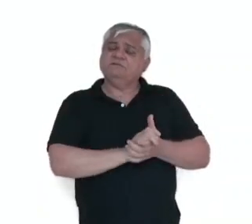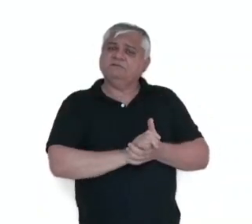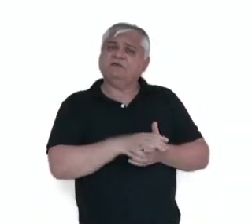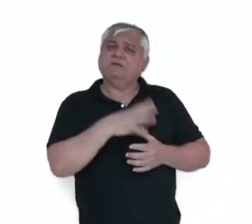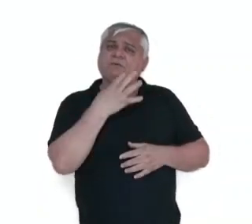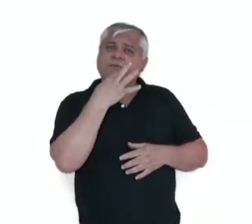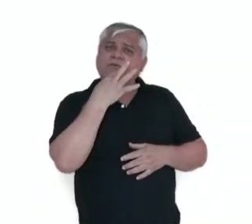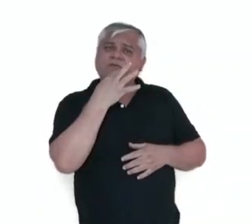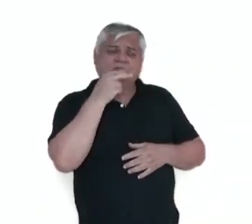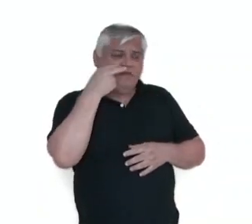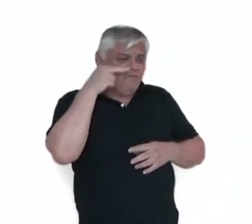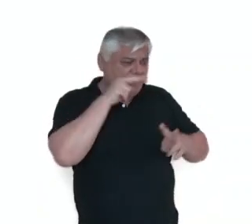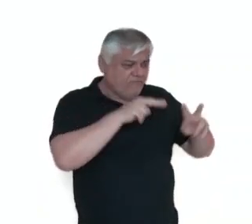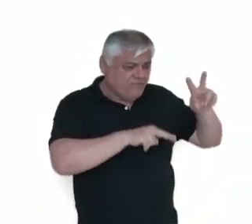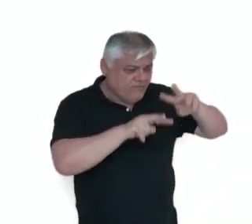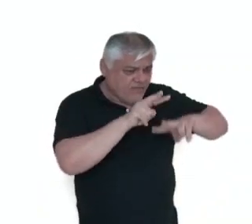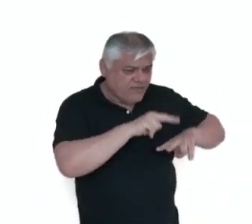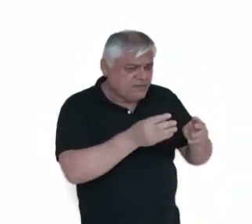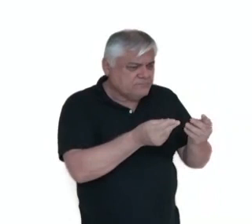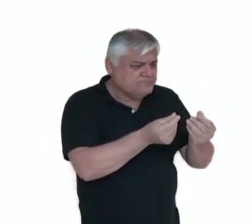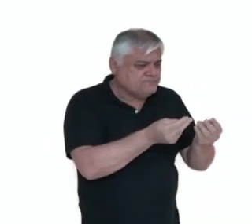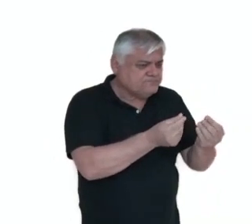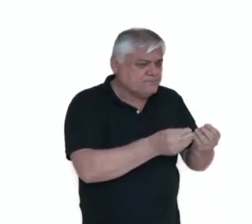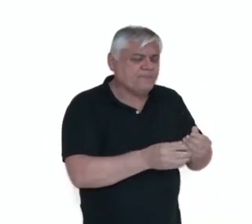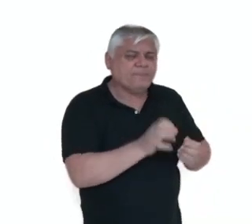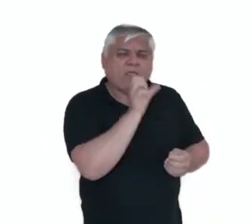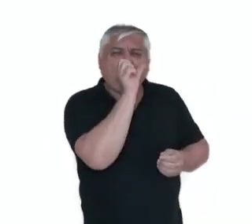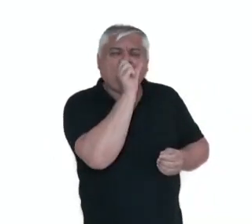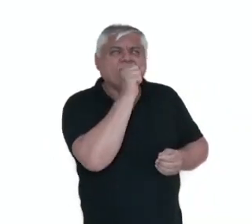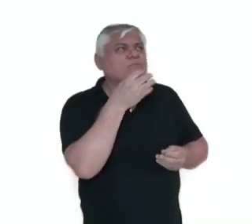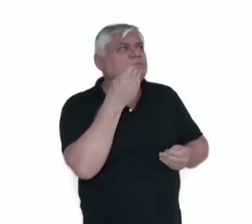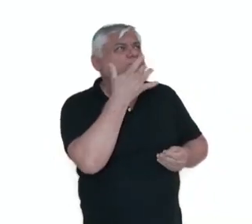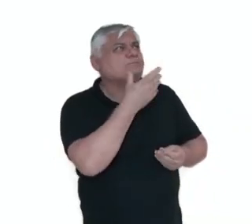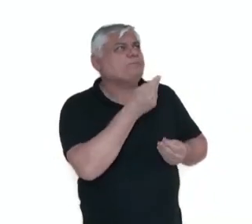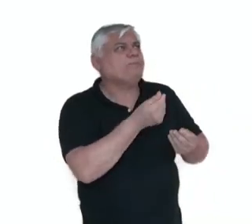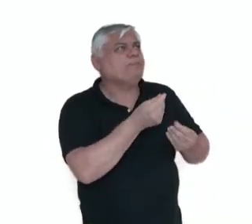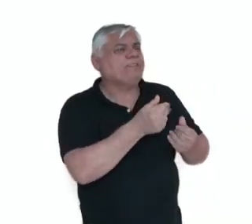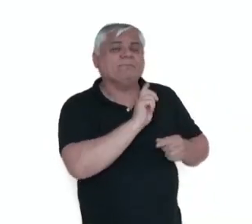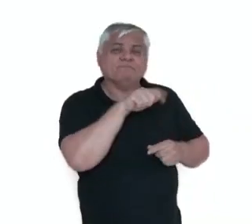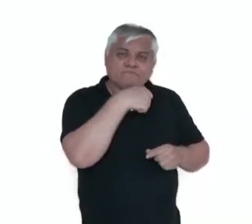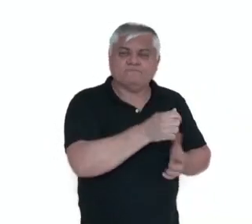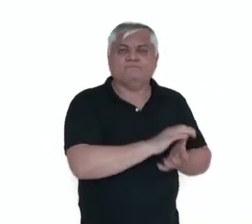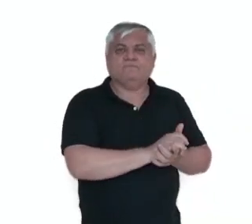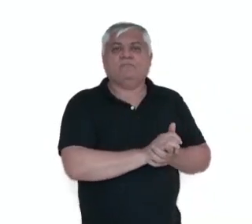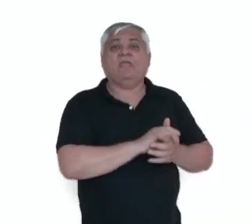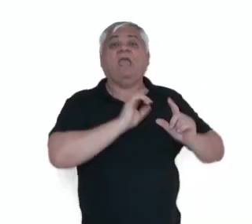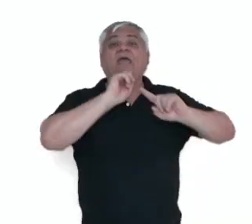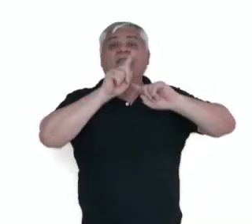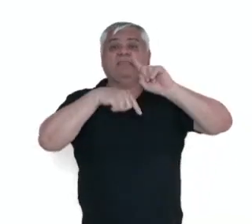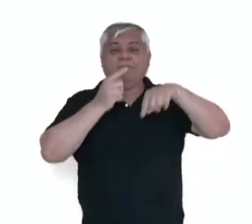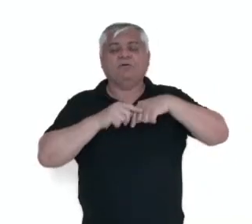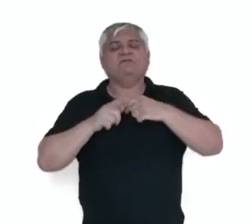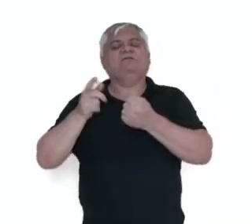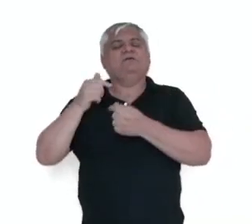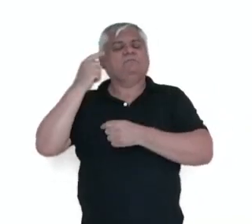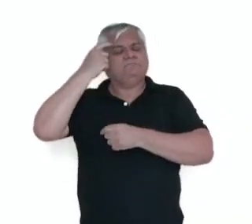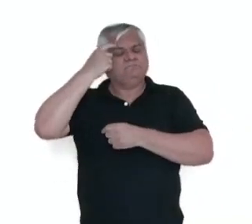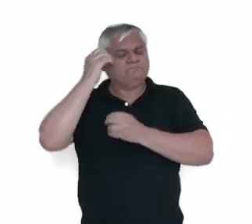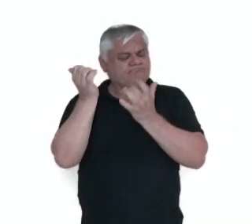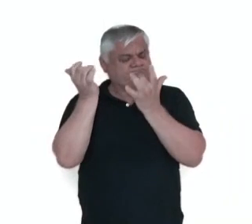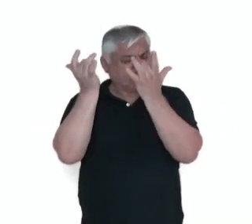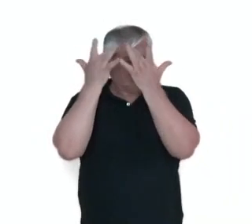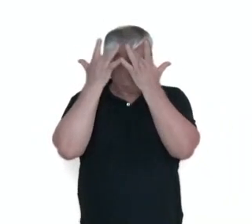impressão dela. Veja, sinta, prove, etc. Em seguida, formulo uma cópia dessa impressão na minha mente